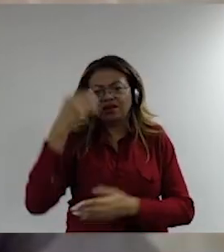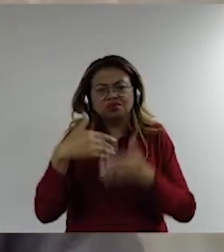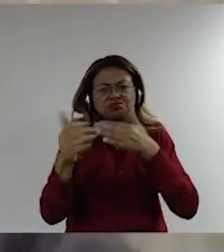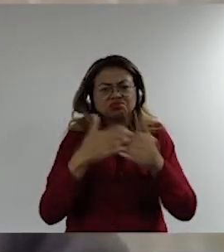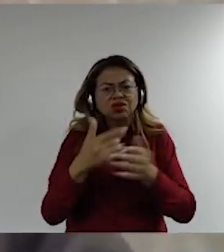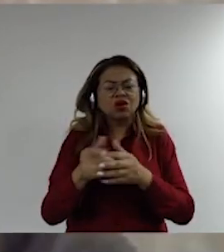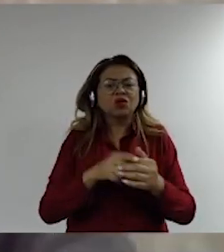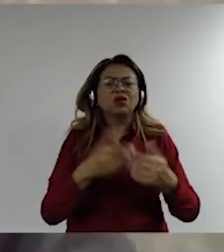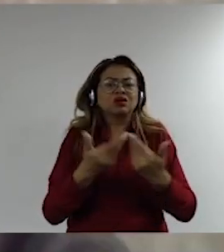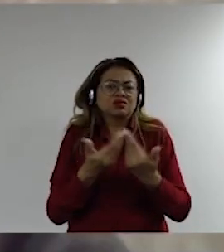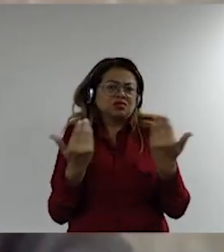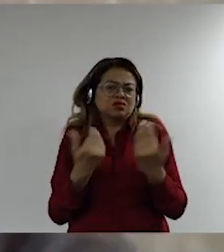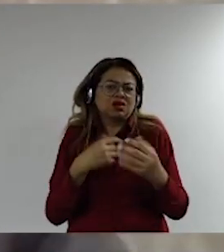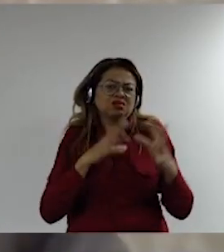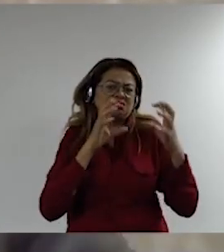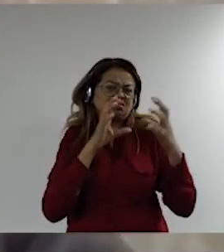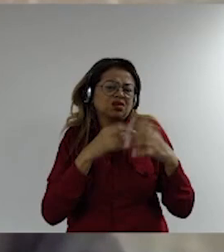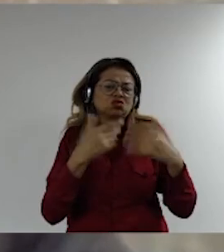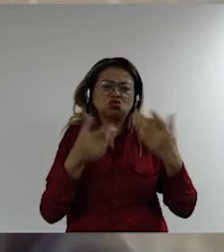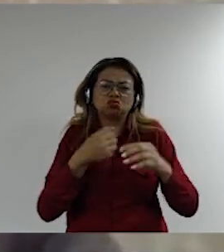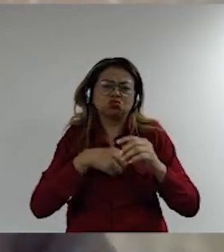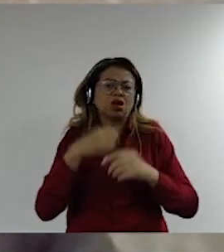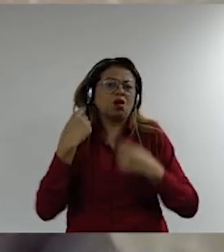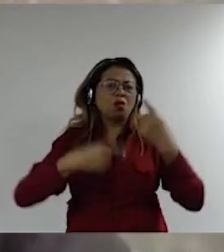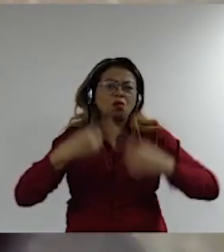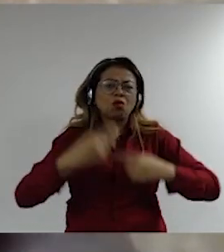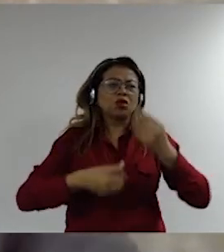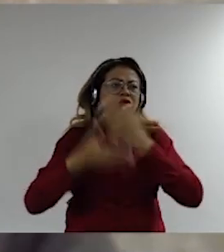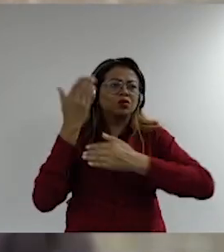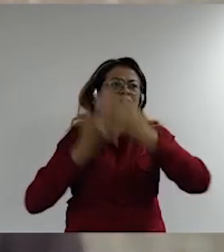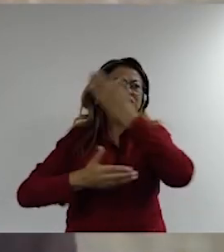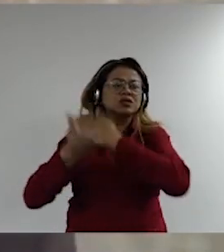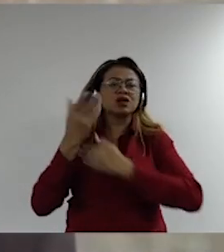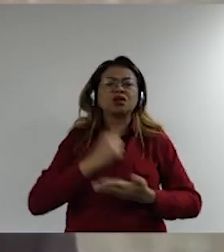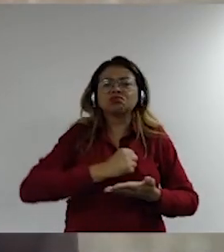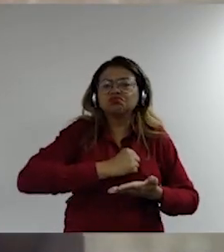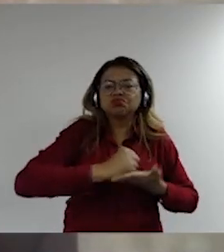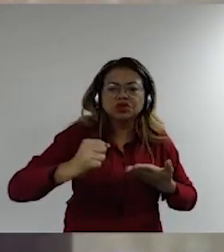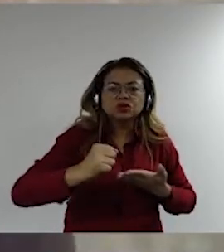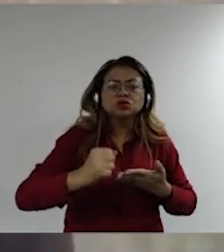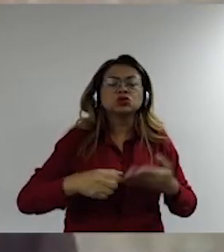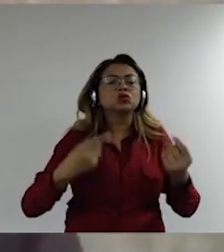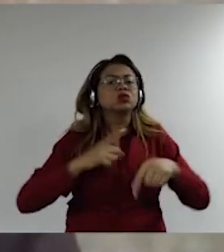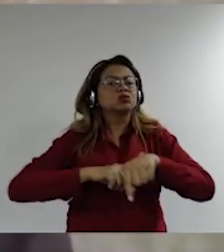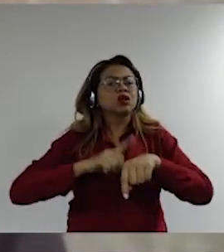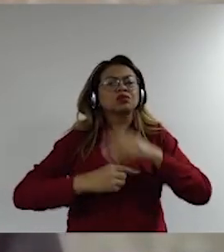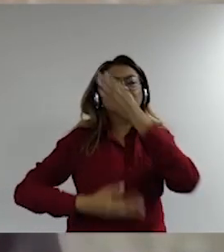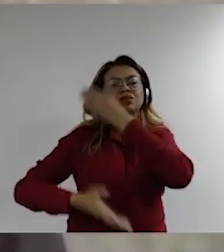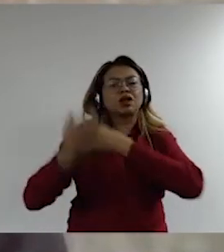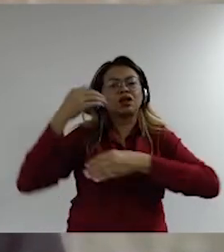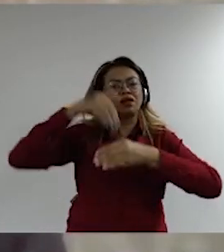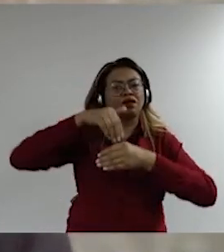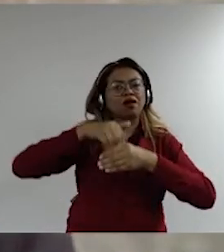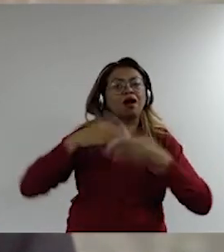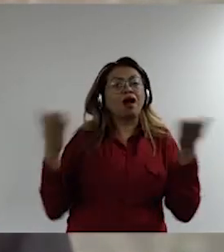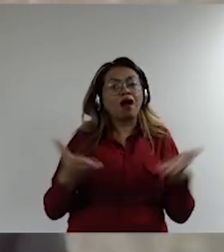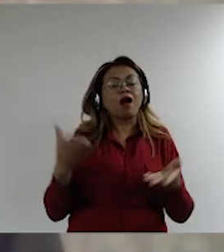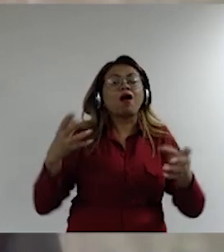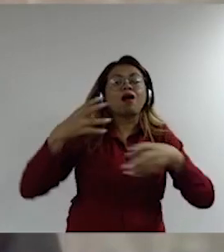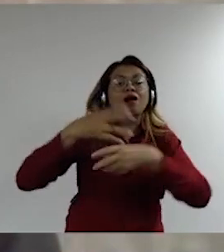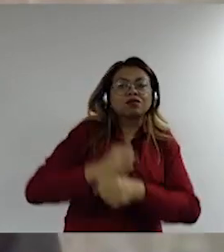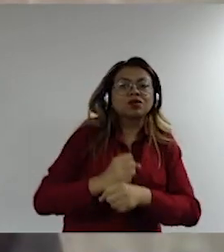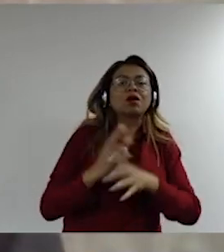eventuais divisórias políticas que houve no passado. Isso já foi, isso é época de eleição, agora é somar